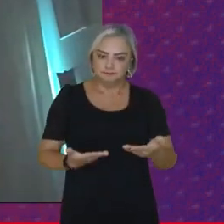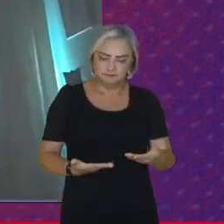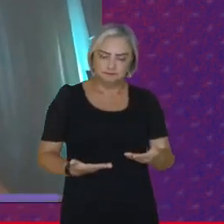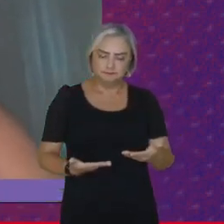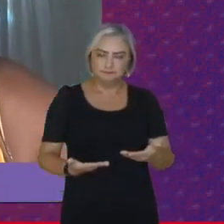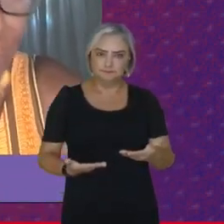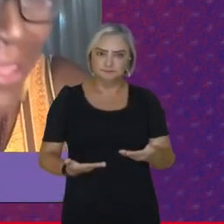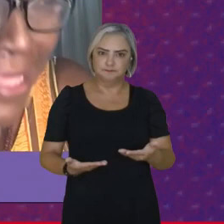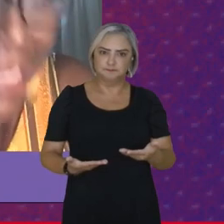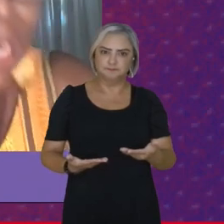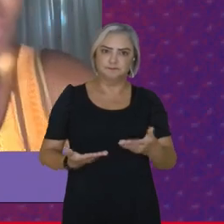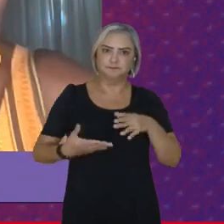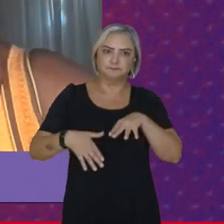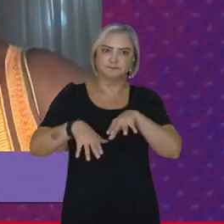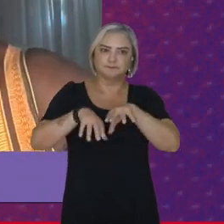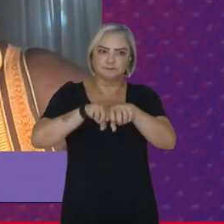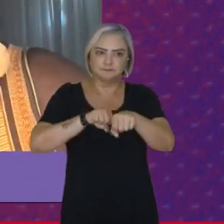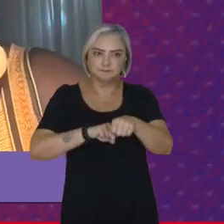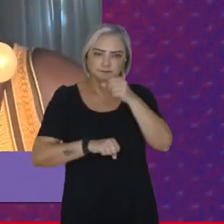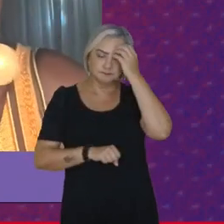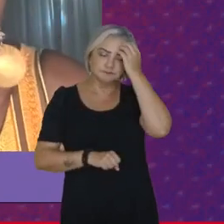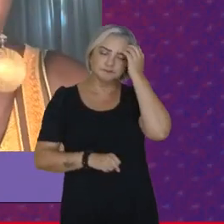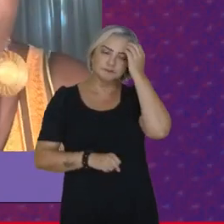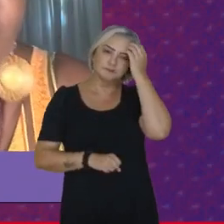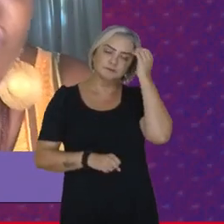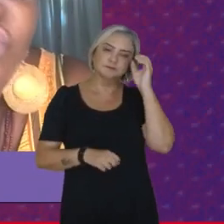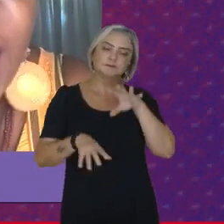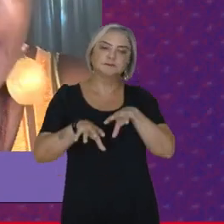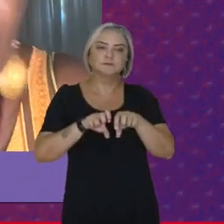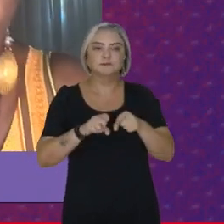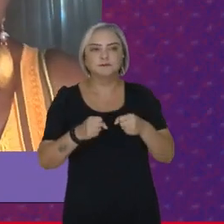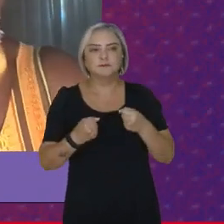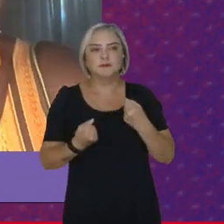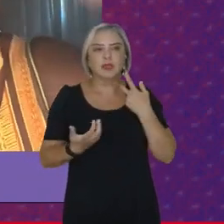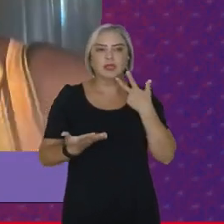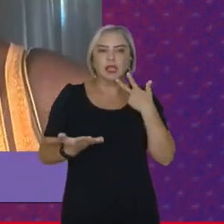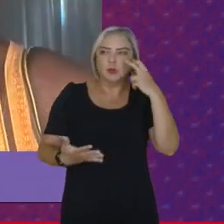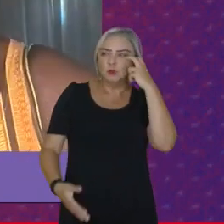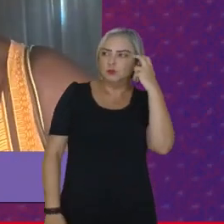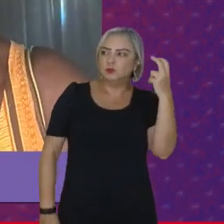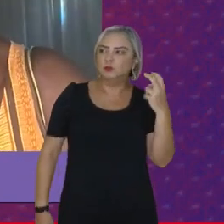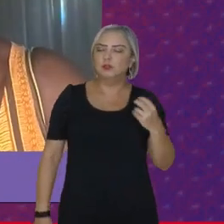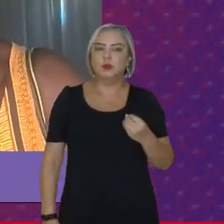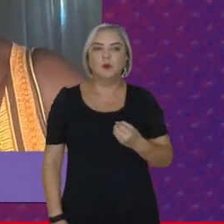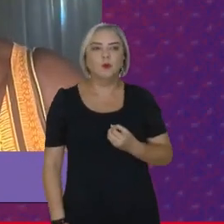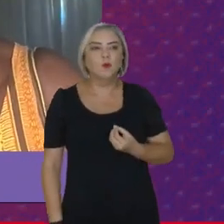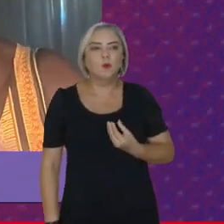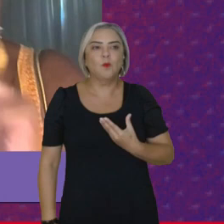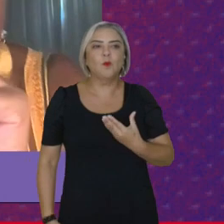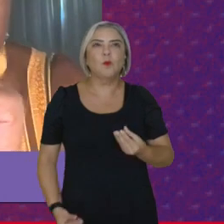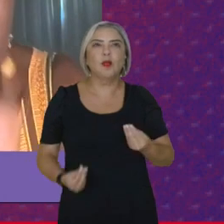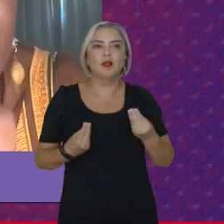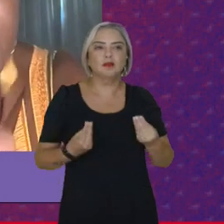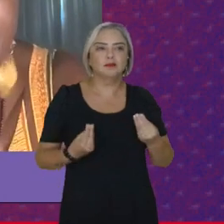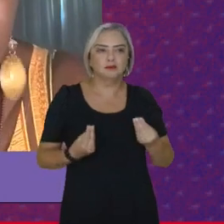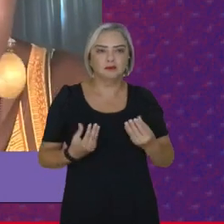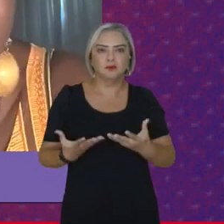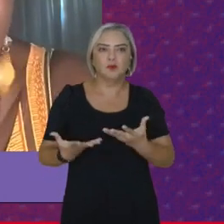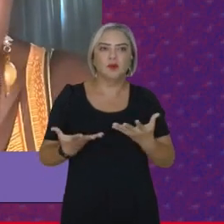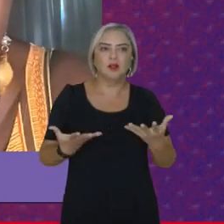campo da formação, da cultura, o quanto, e a